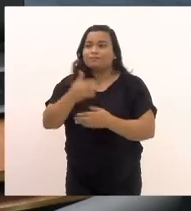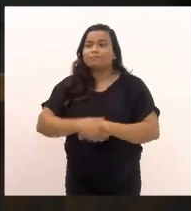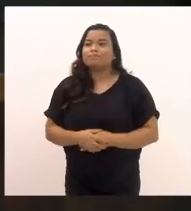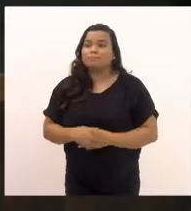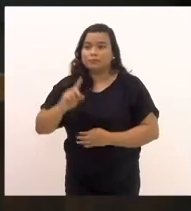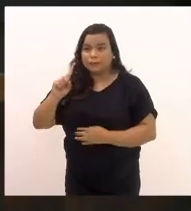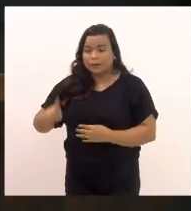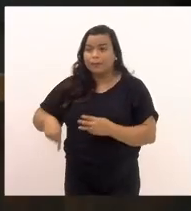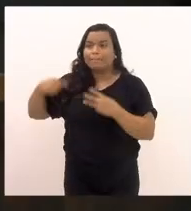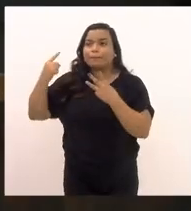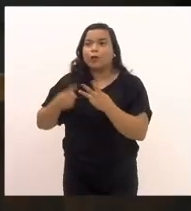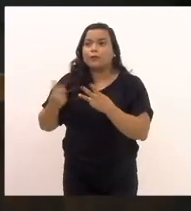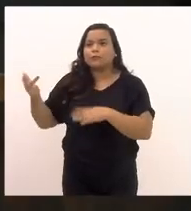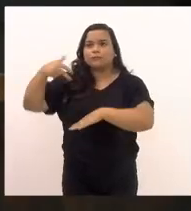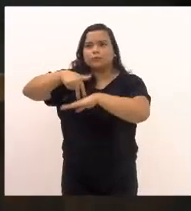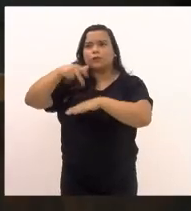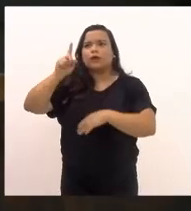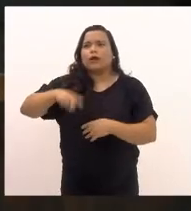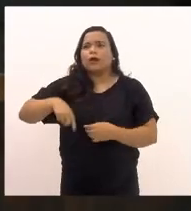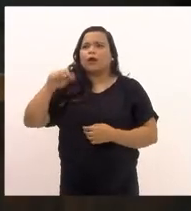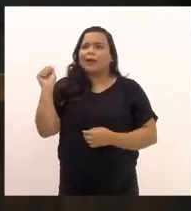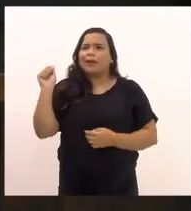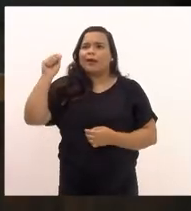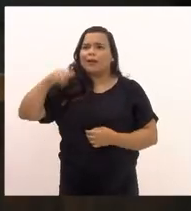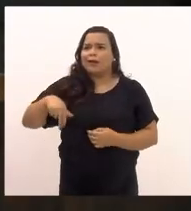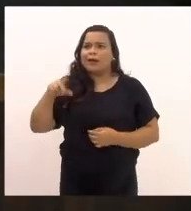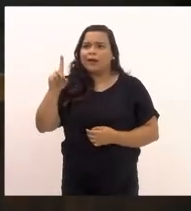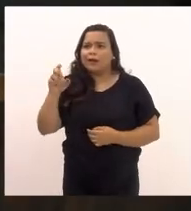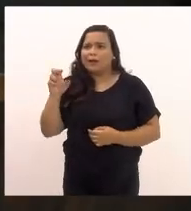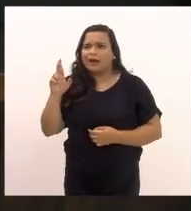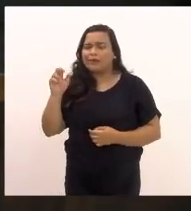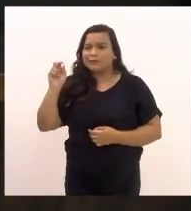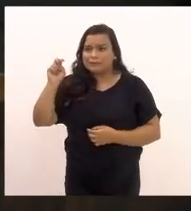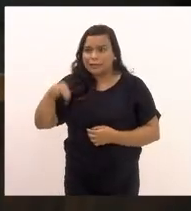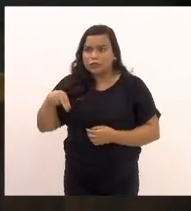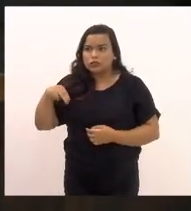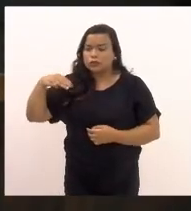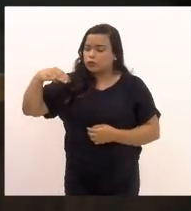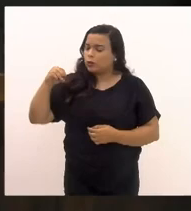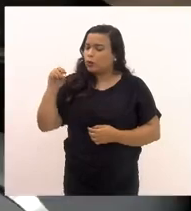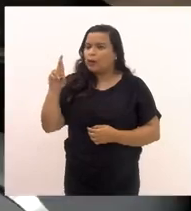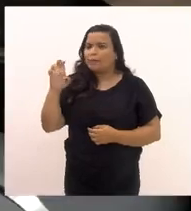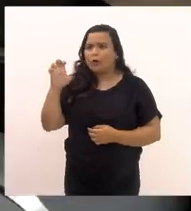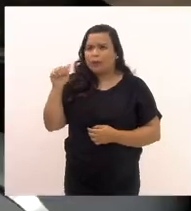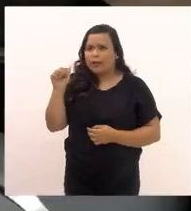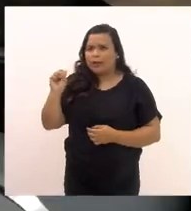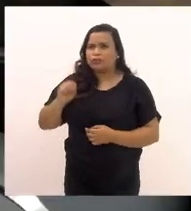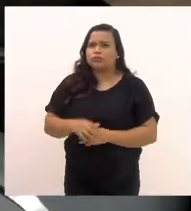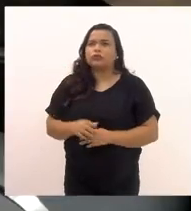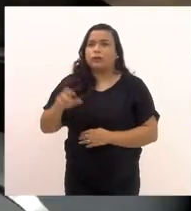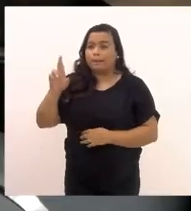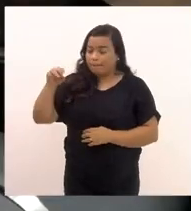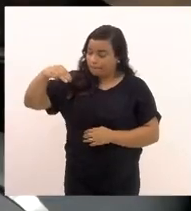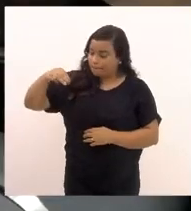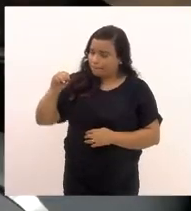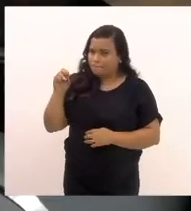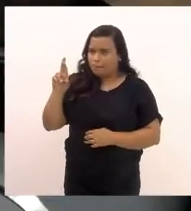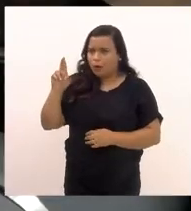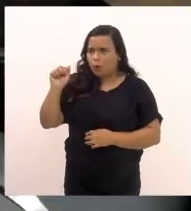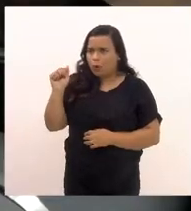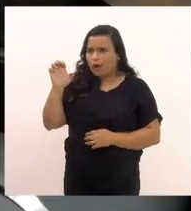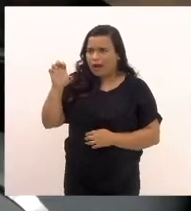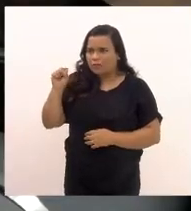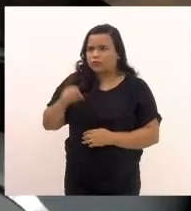Próximo orador inscrito é o nobre deputado Anderson Moraes. Vossa Excelência dispõe de 10 minutos no tempo regimental.